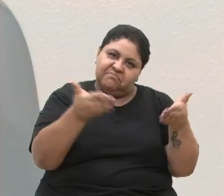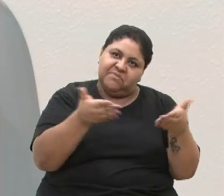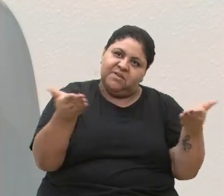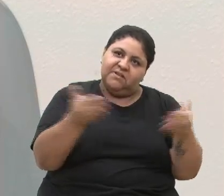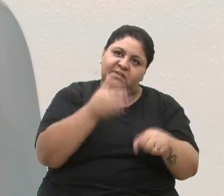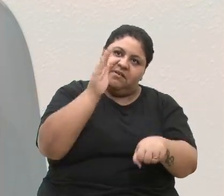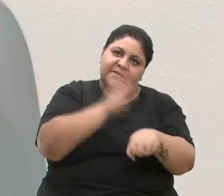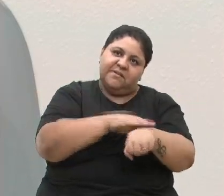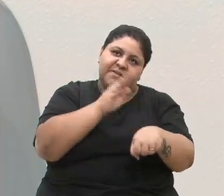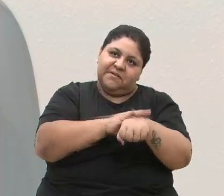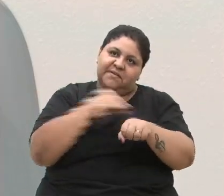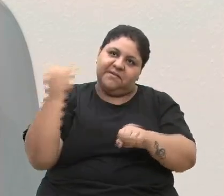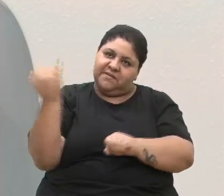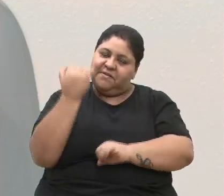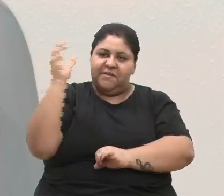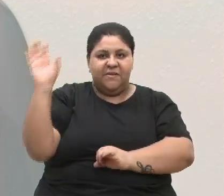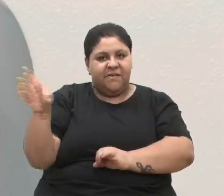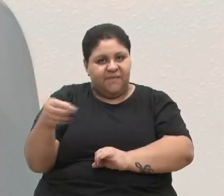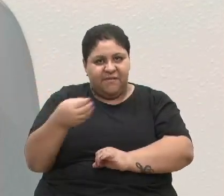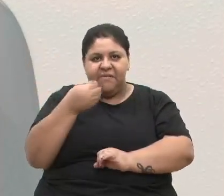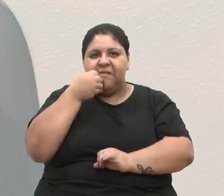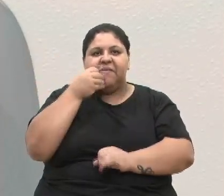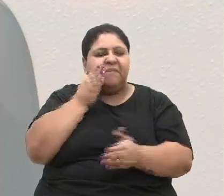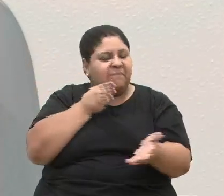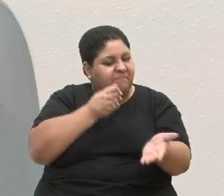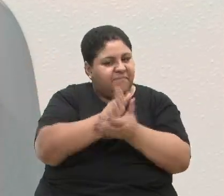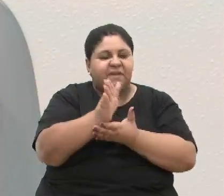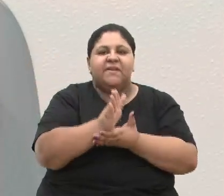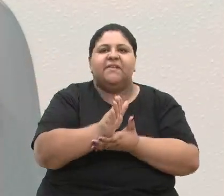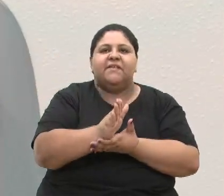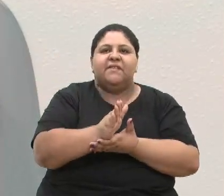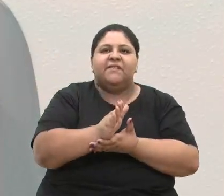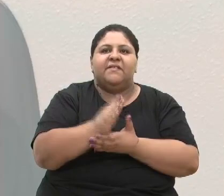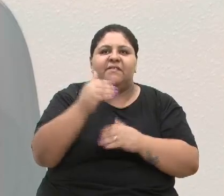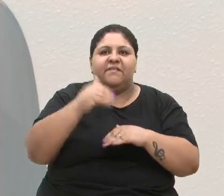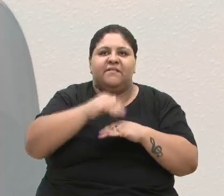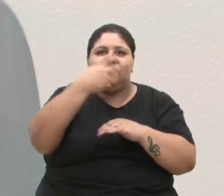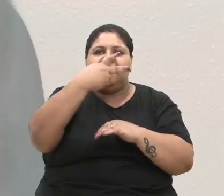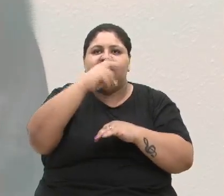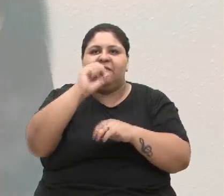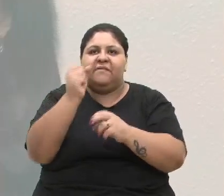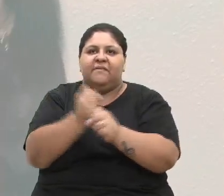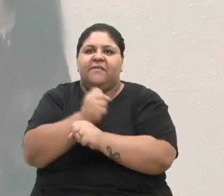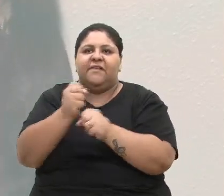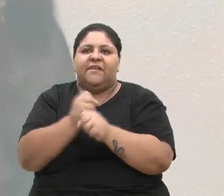momento histórico. Com certeza será aprovado. E mais 20 anos nós vamos estar lá